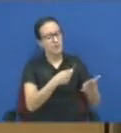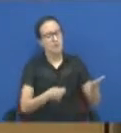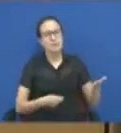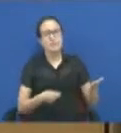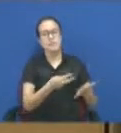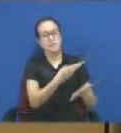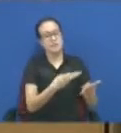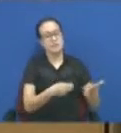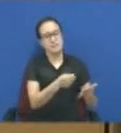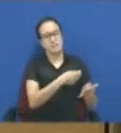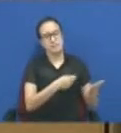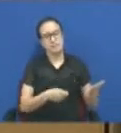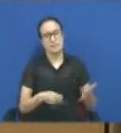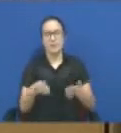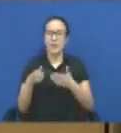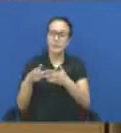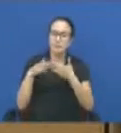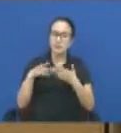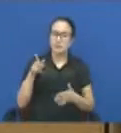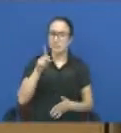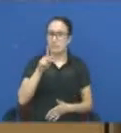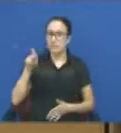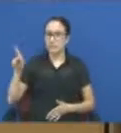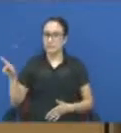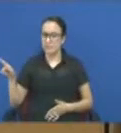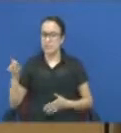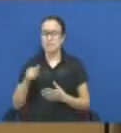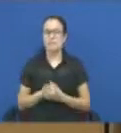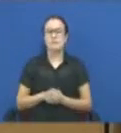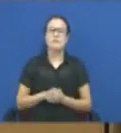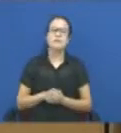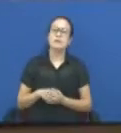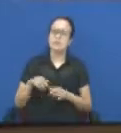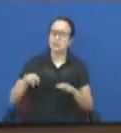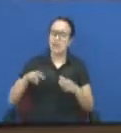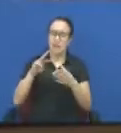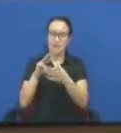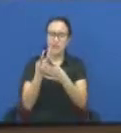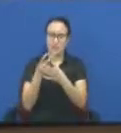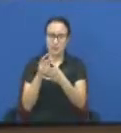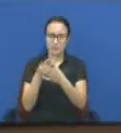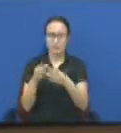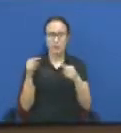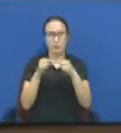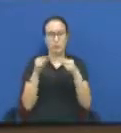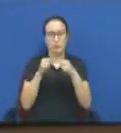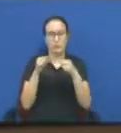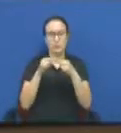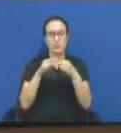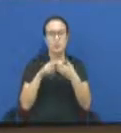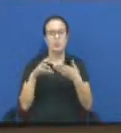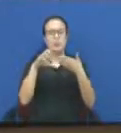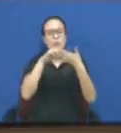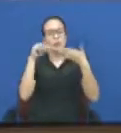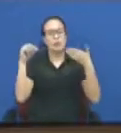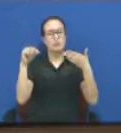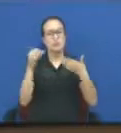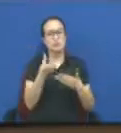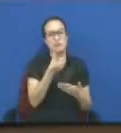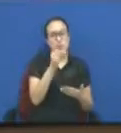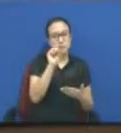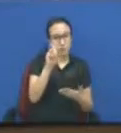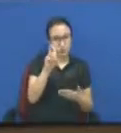mesa diretora nos termos do inciso 8º do artigo 58 do Regimento Interno da Câmara Municipal de Limeira, que